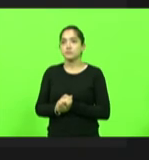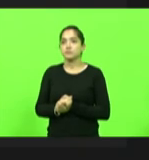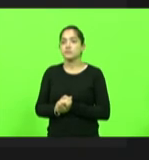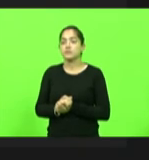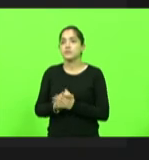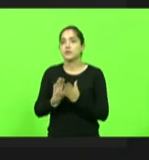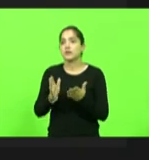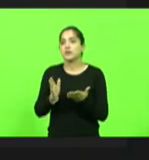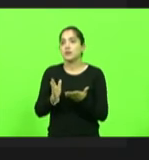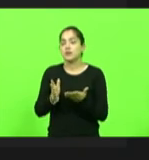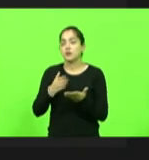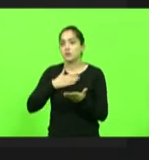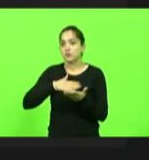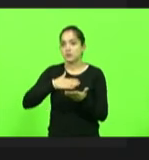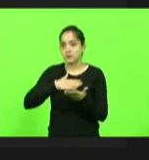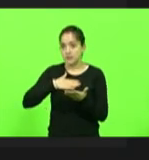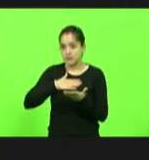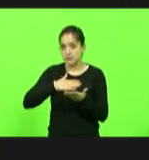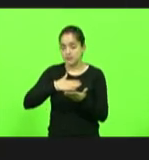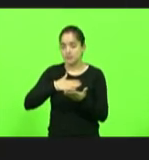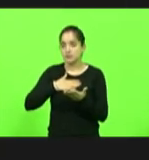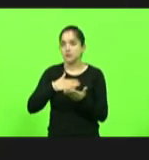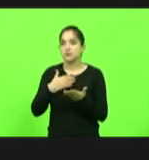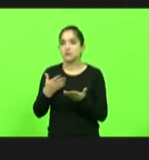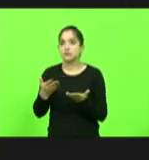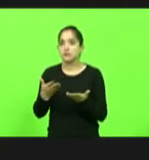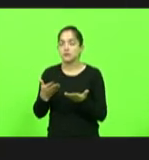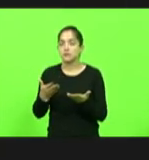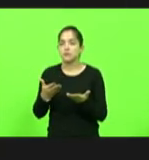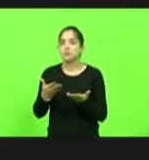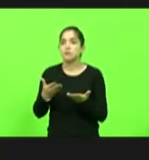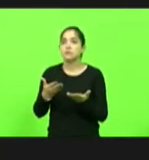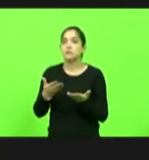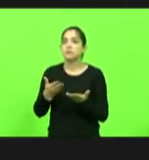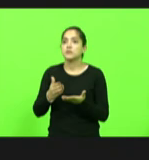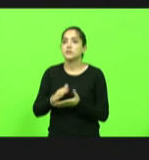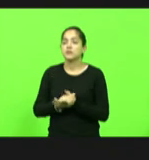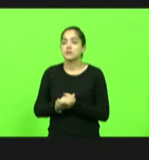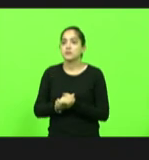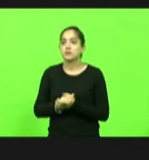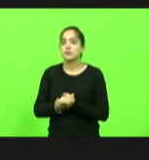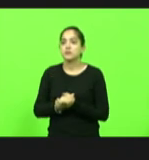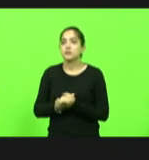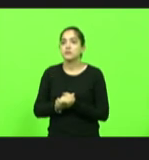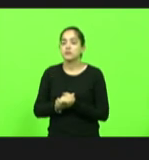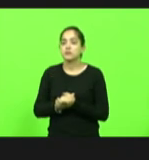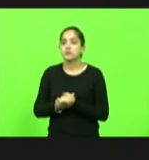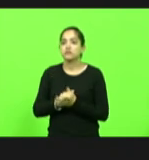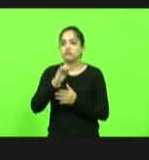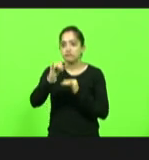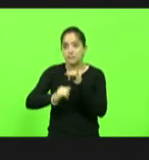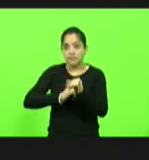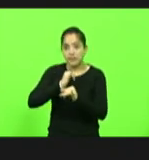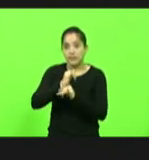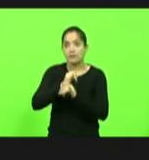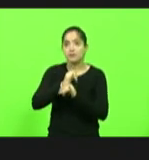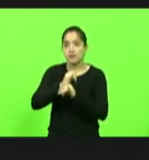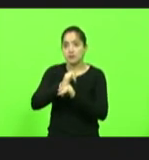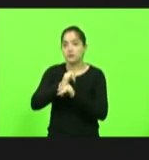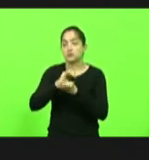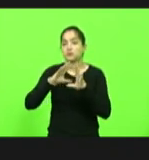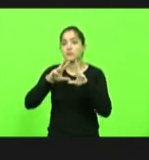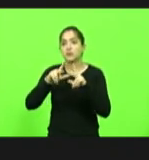Eu gostaria que estivesse a questão de AIFAI, né, para todos